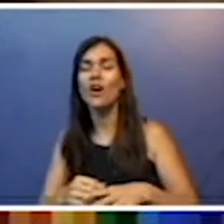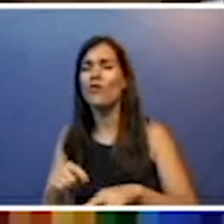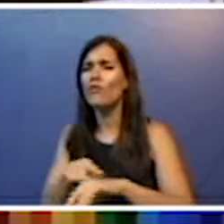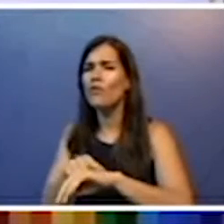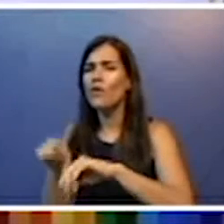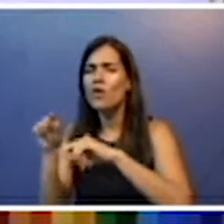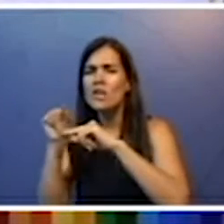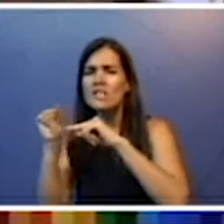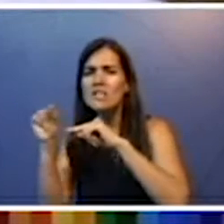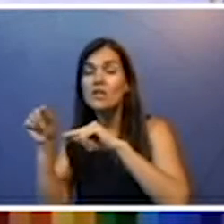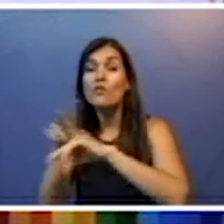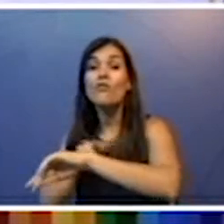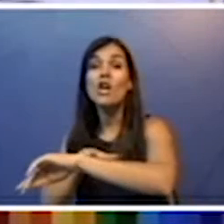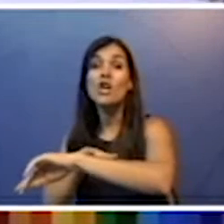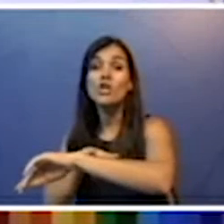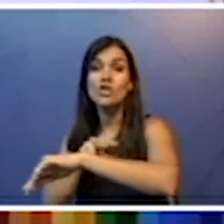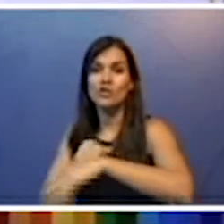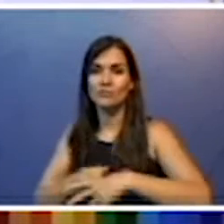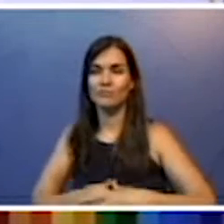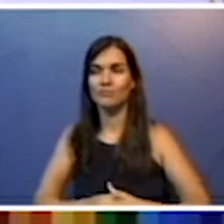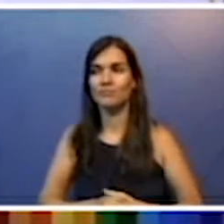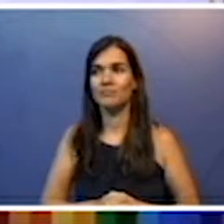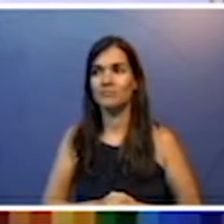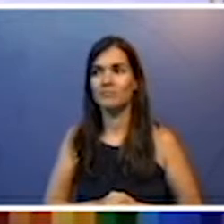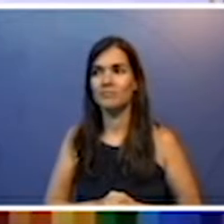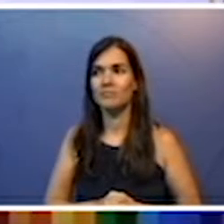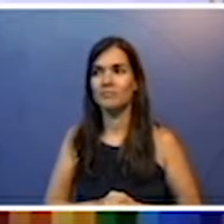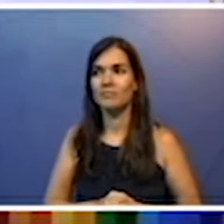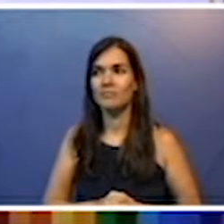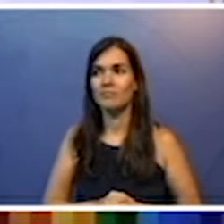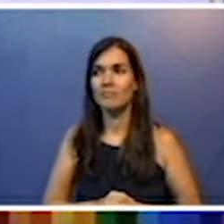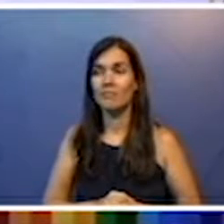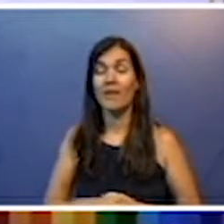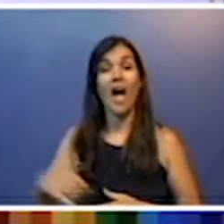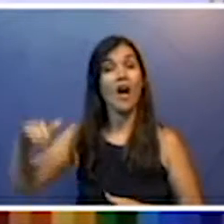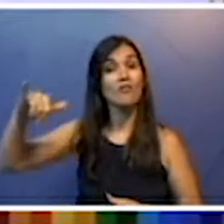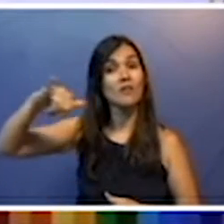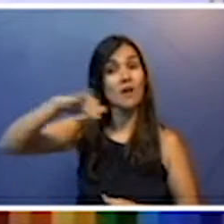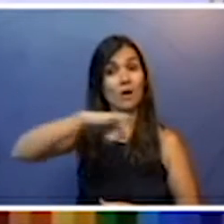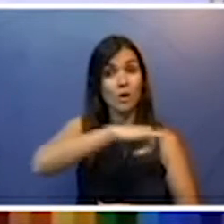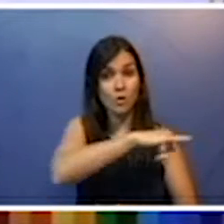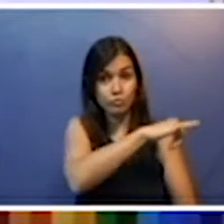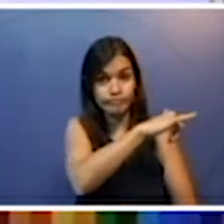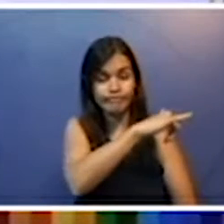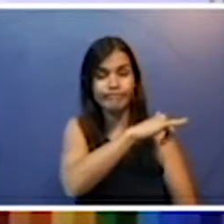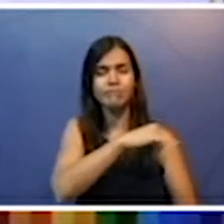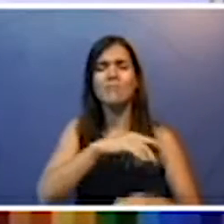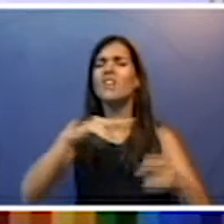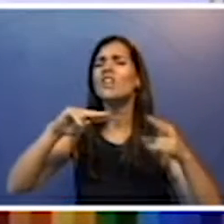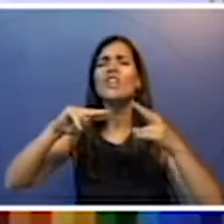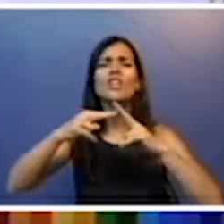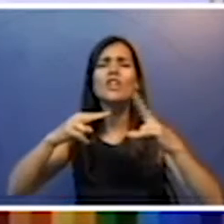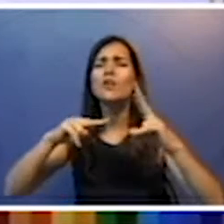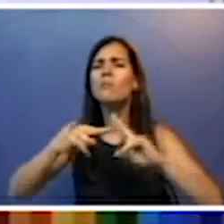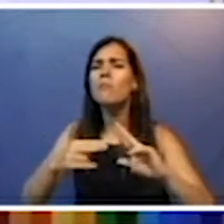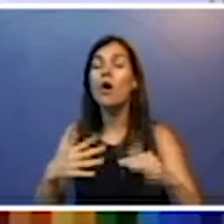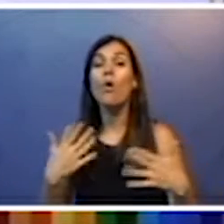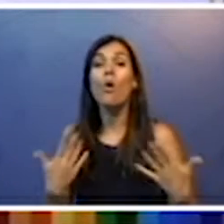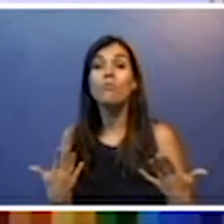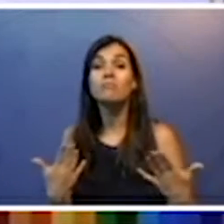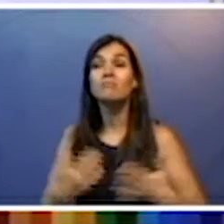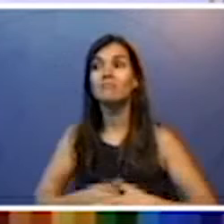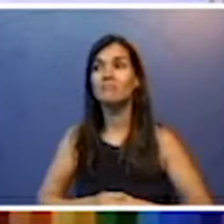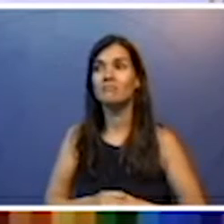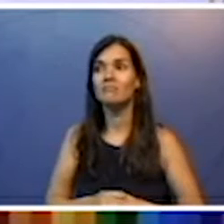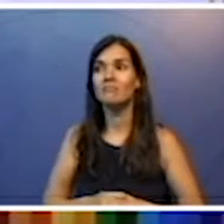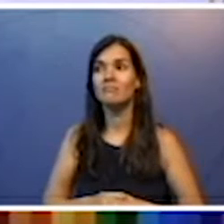também, assim como a palavra sabor. Agora aqui a palavra avião. Rima